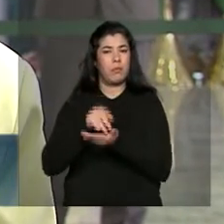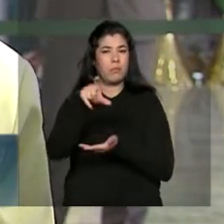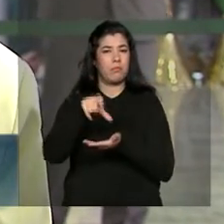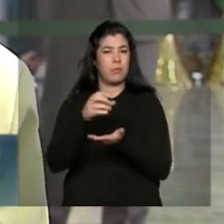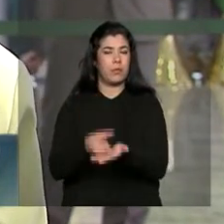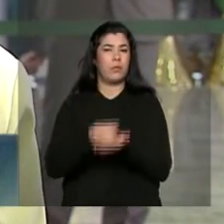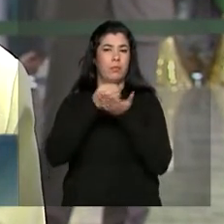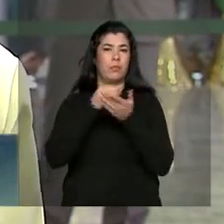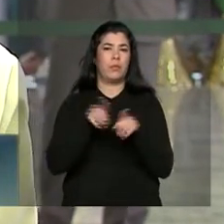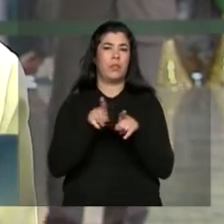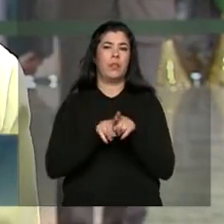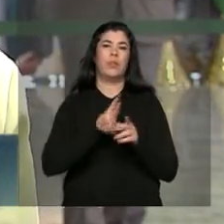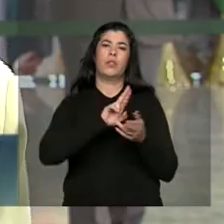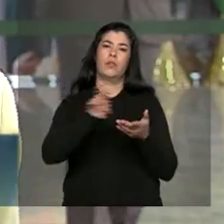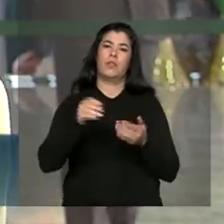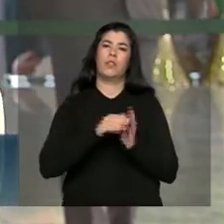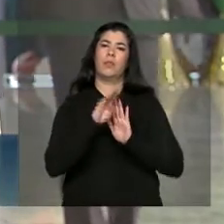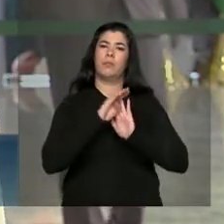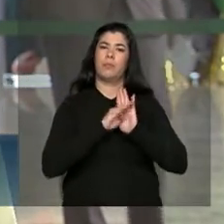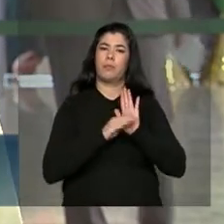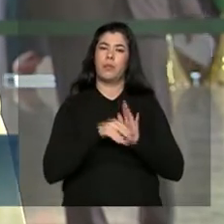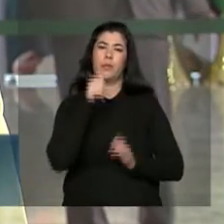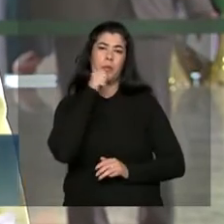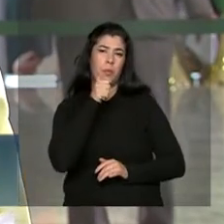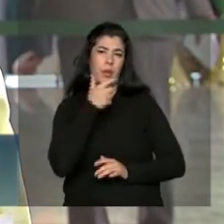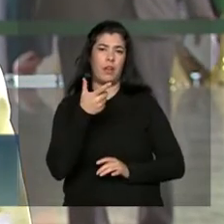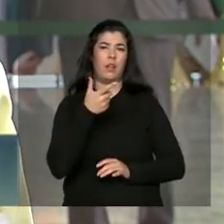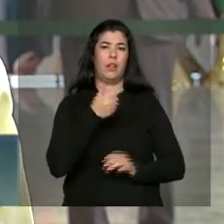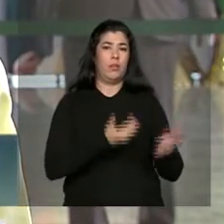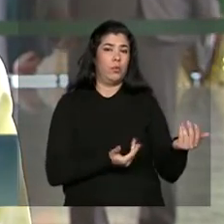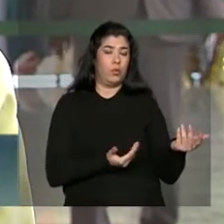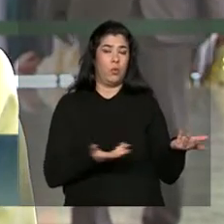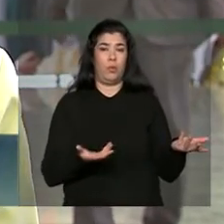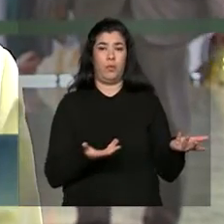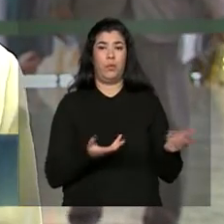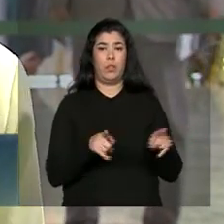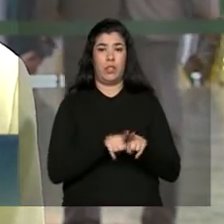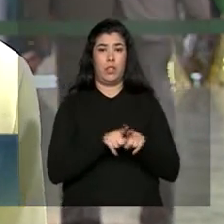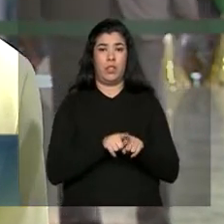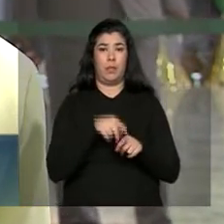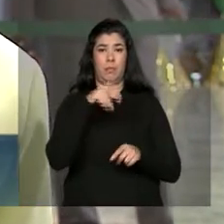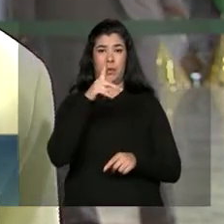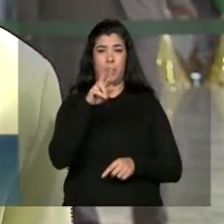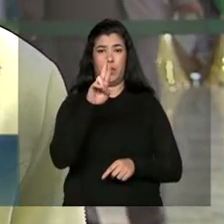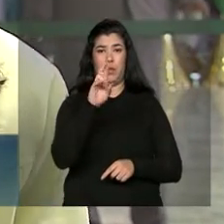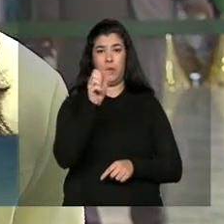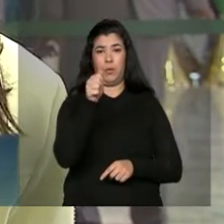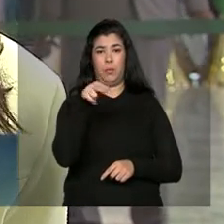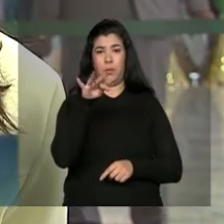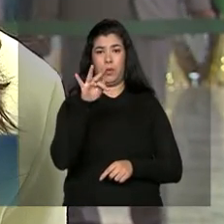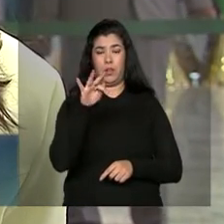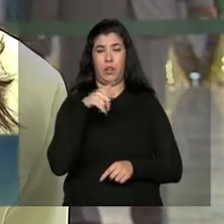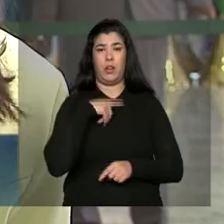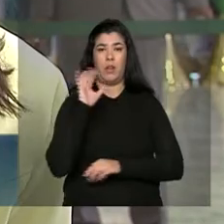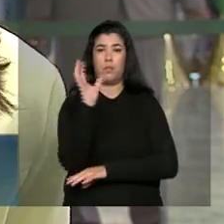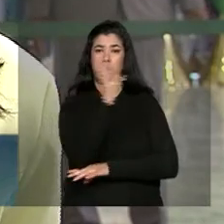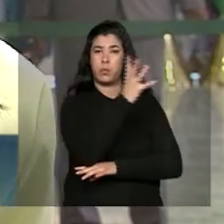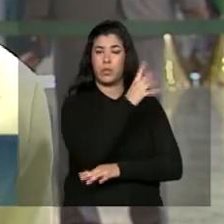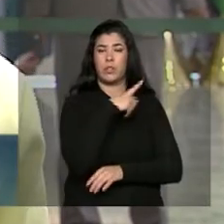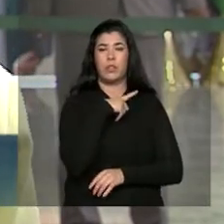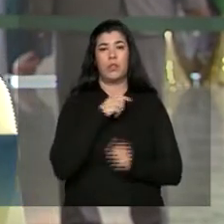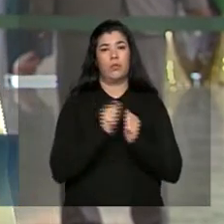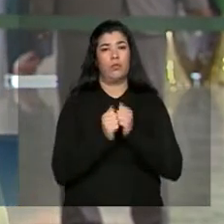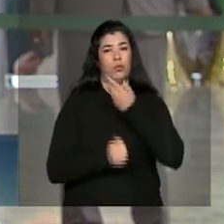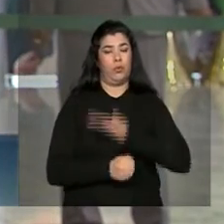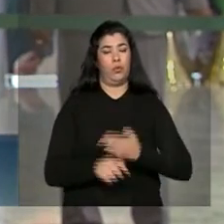para o tipo de público. Tem o Pronaf Mulher, Pronaf Jovem e o Pronaf Floresta, por exemplo. Eu estou aqui ao lado do presidente